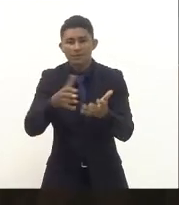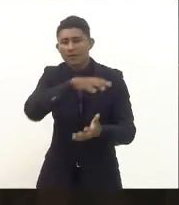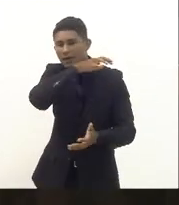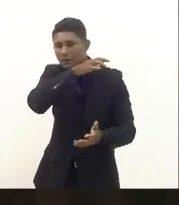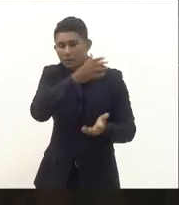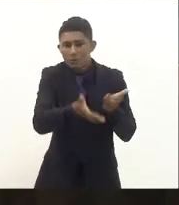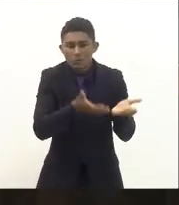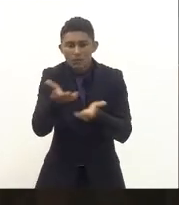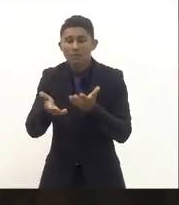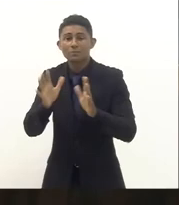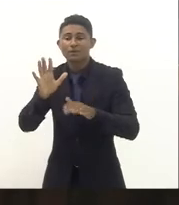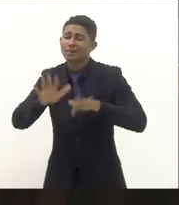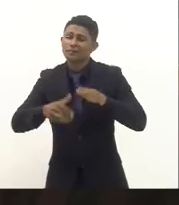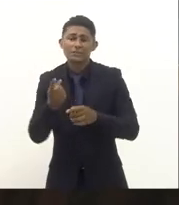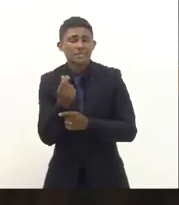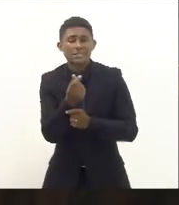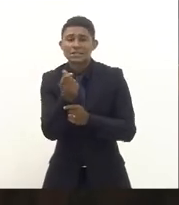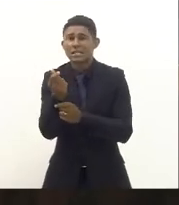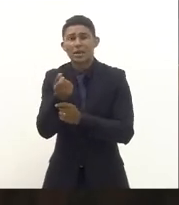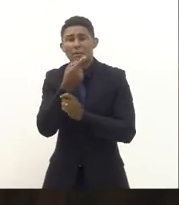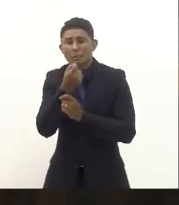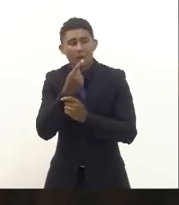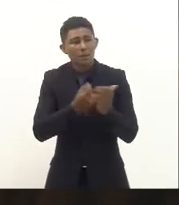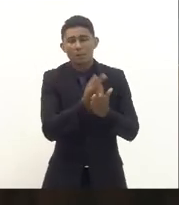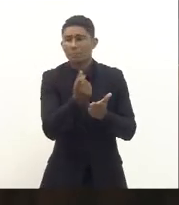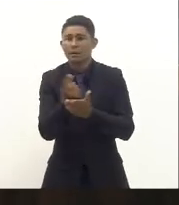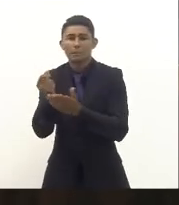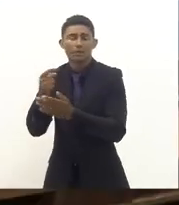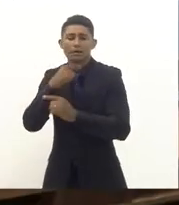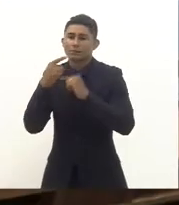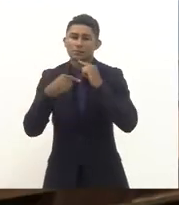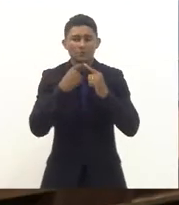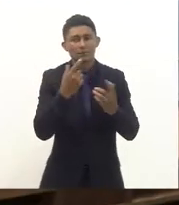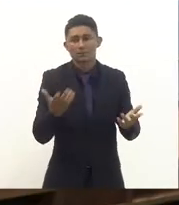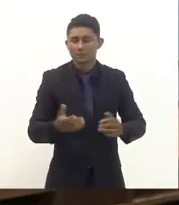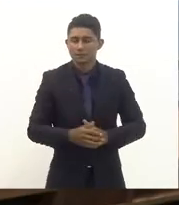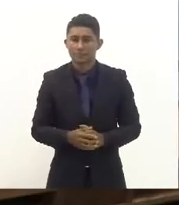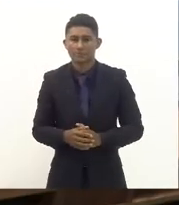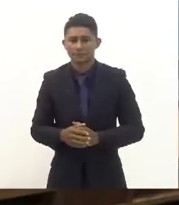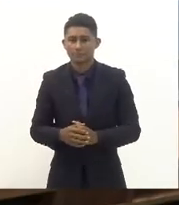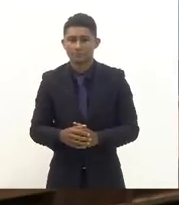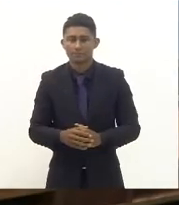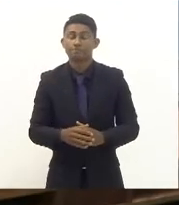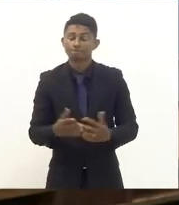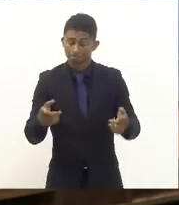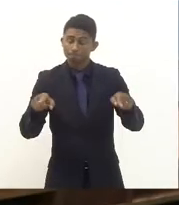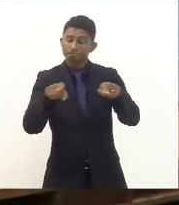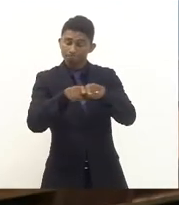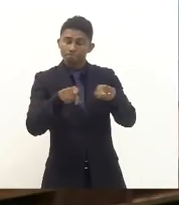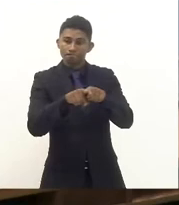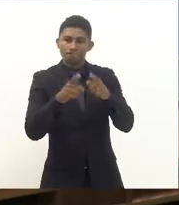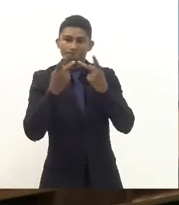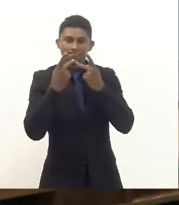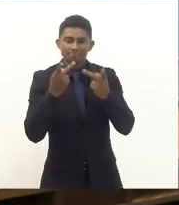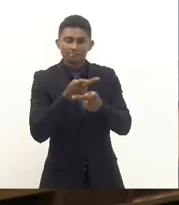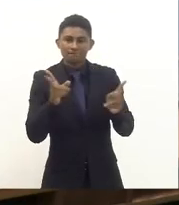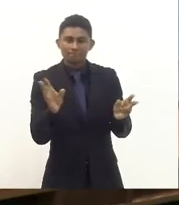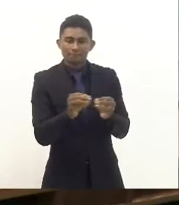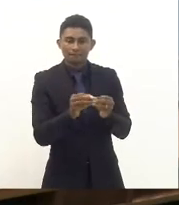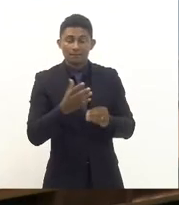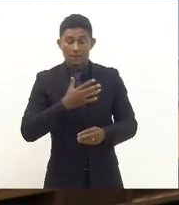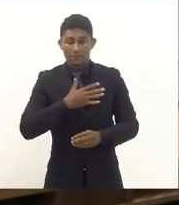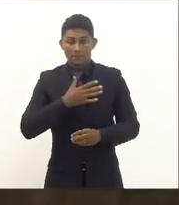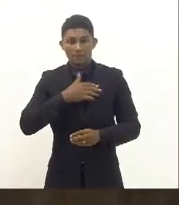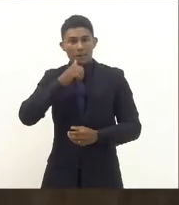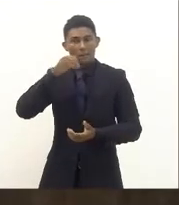bichinhos e às vezes não tem condição de comprar medicação não sem dúvida aí assim só para finalizar e inclusive minha esposa